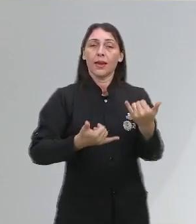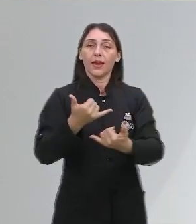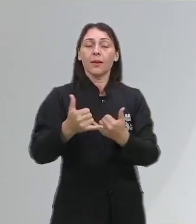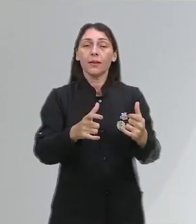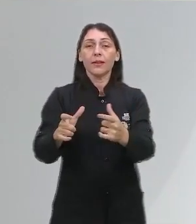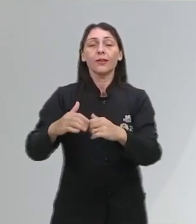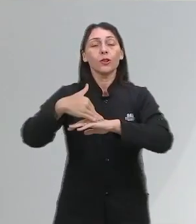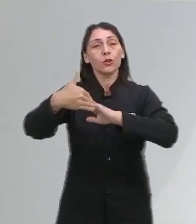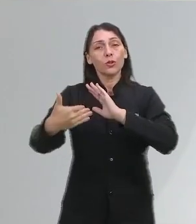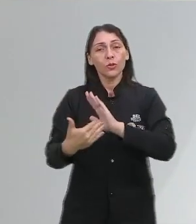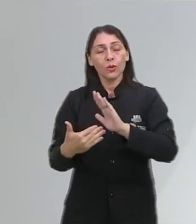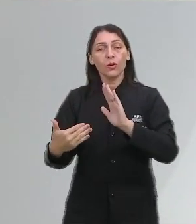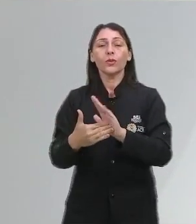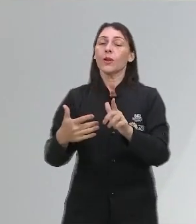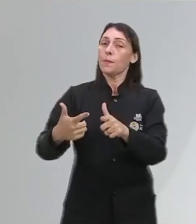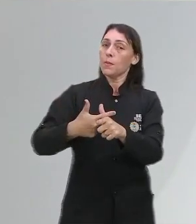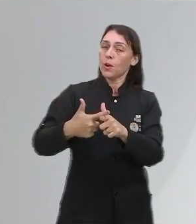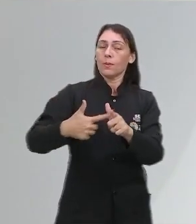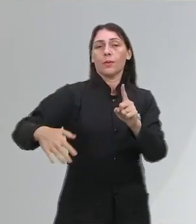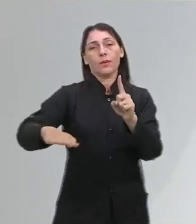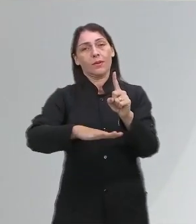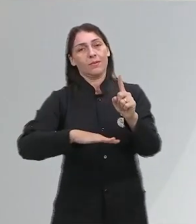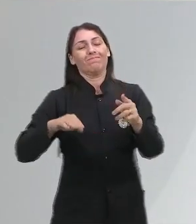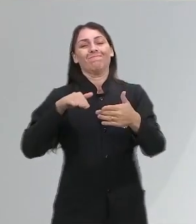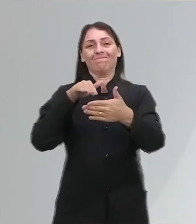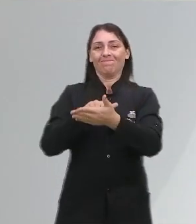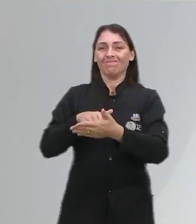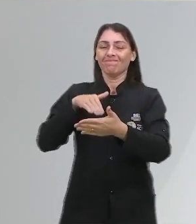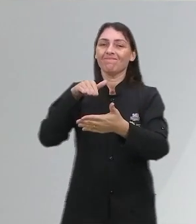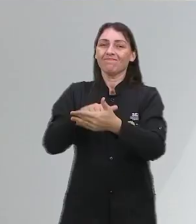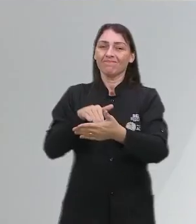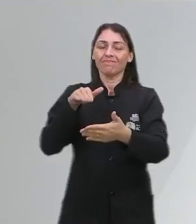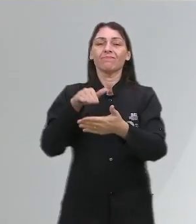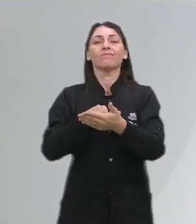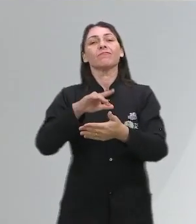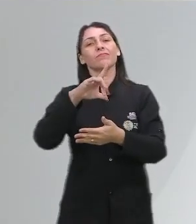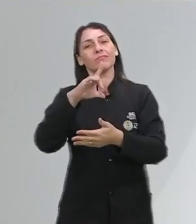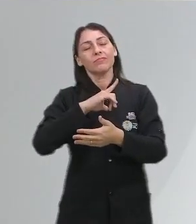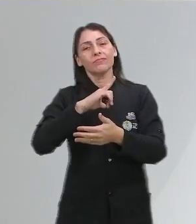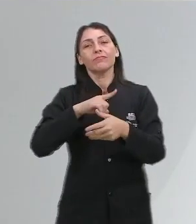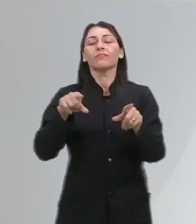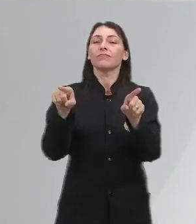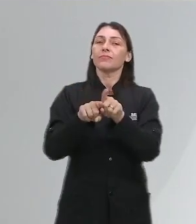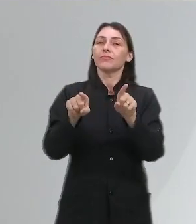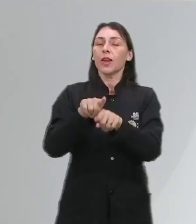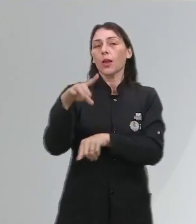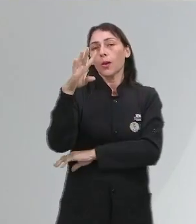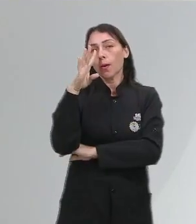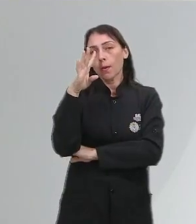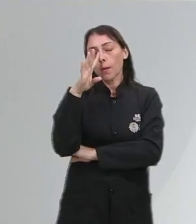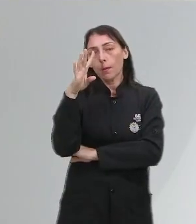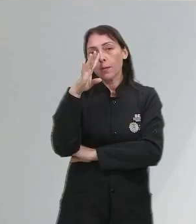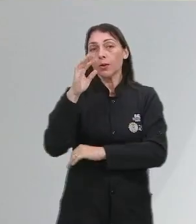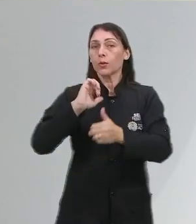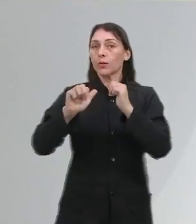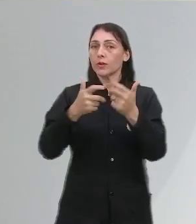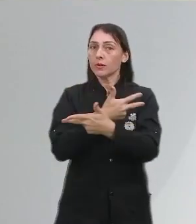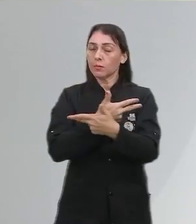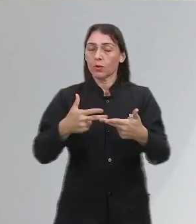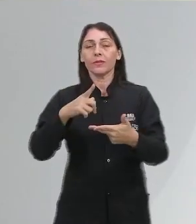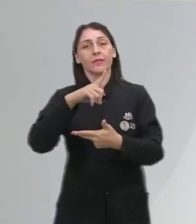entre todos, dilemas e problemas, essas barreiras que a gente acaba colocando ou observando através do